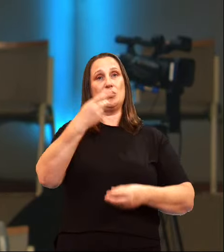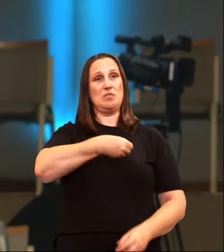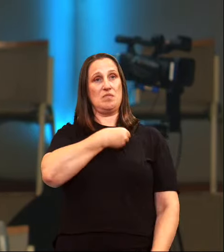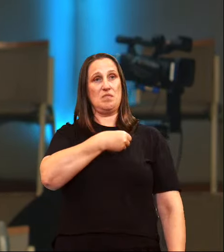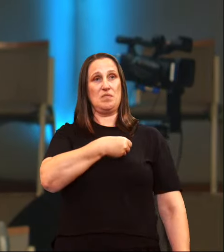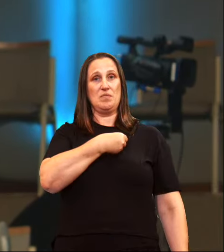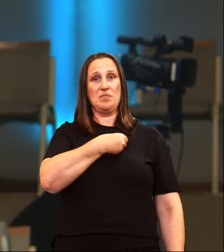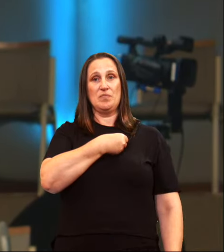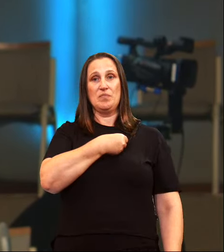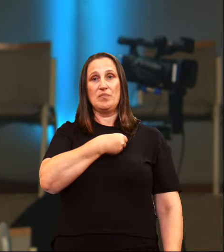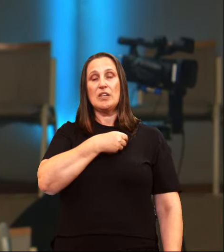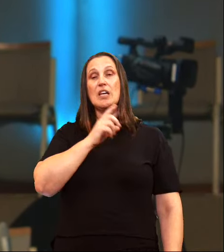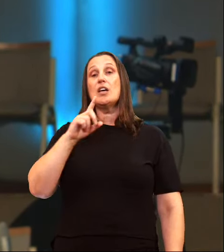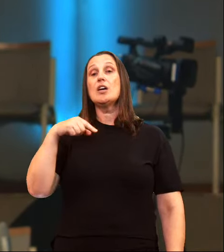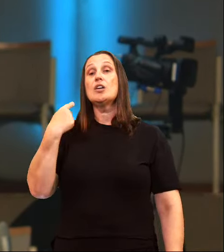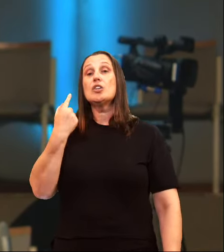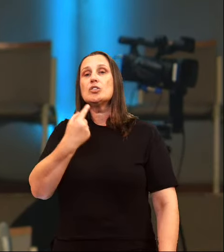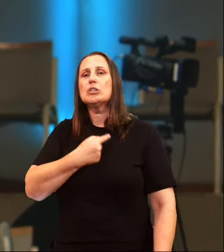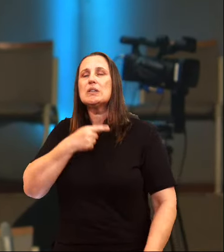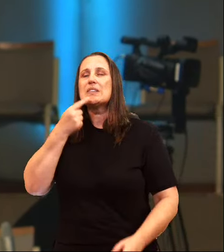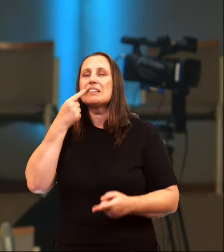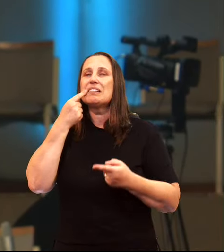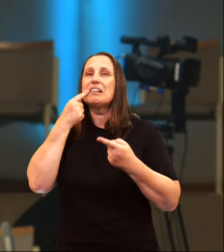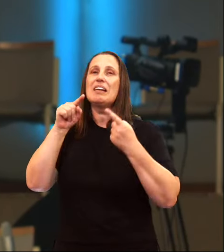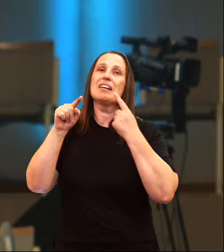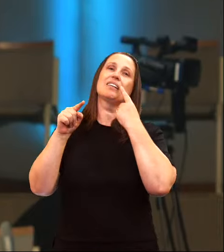Nós reclamamos do maná.